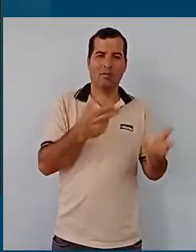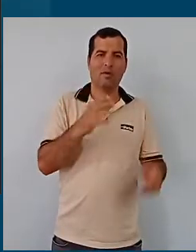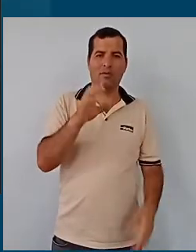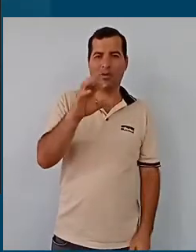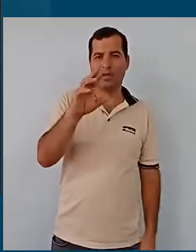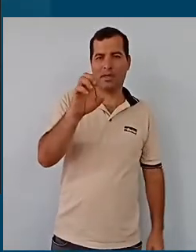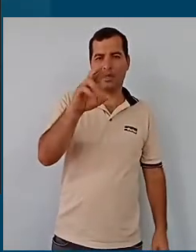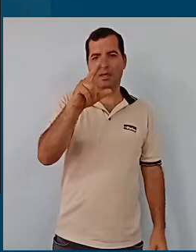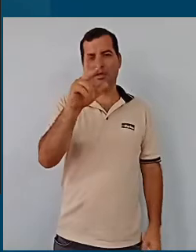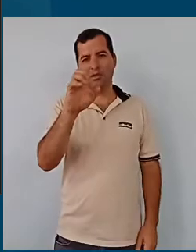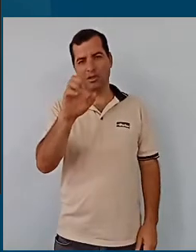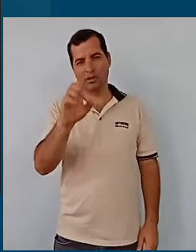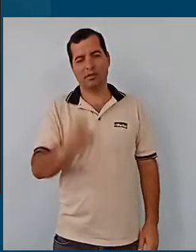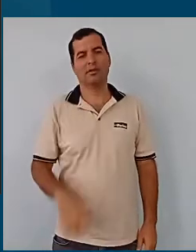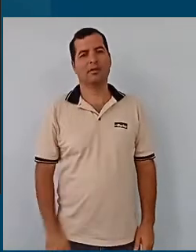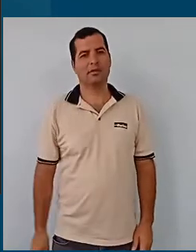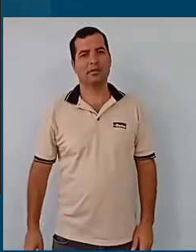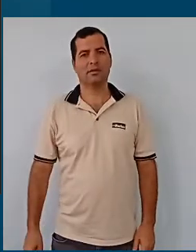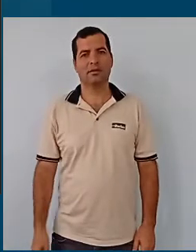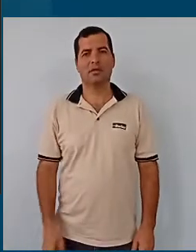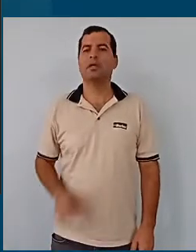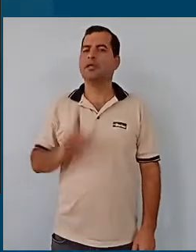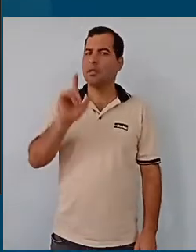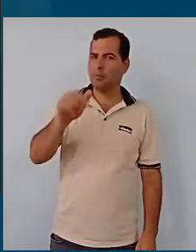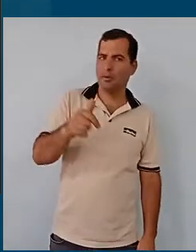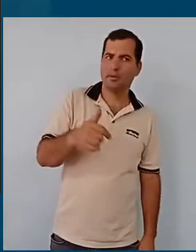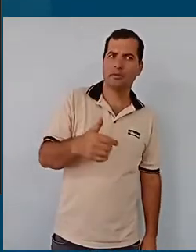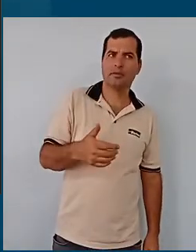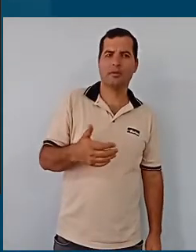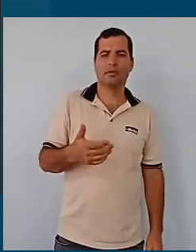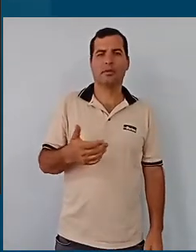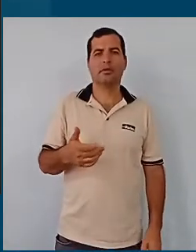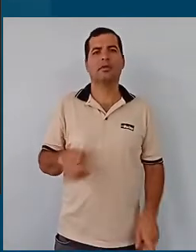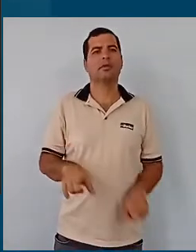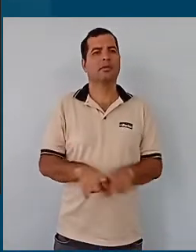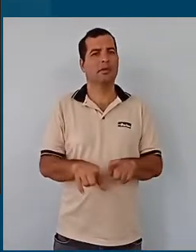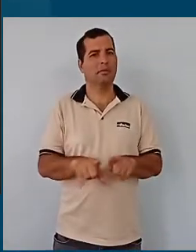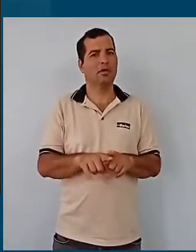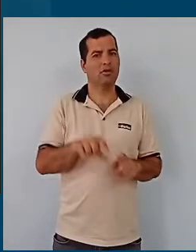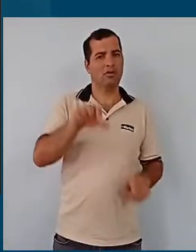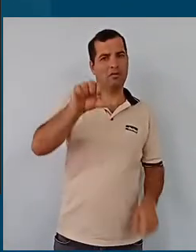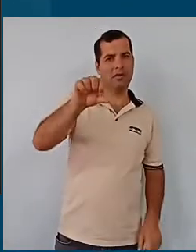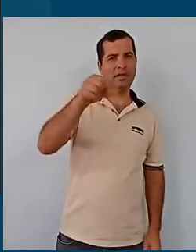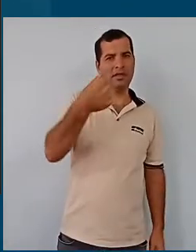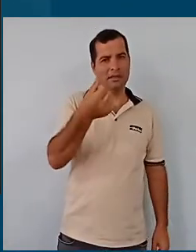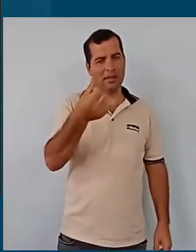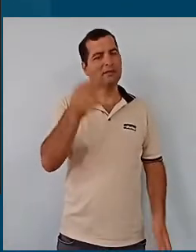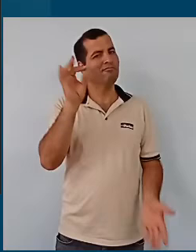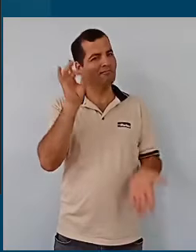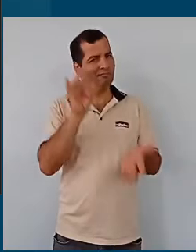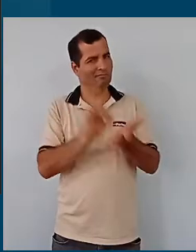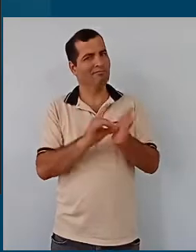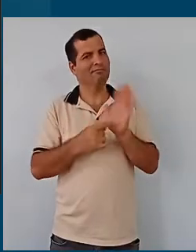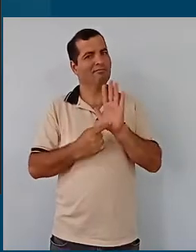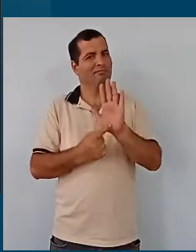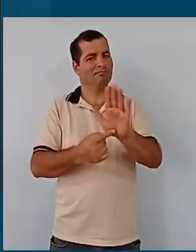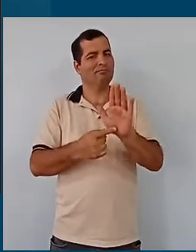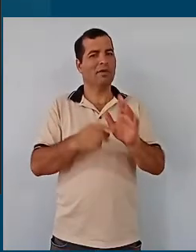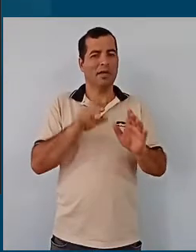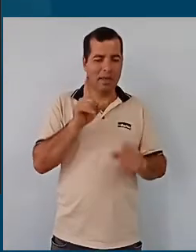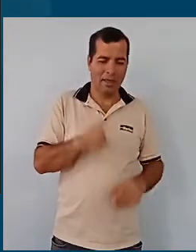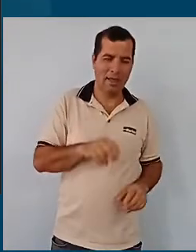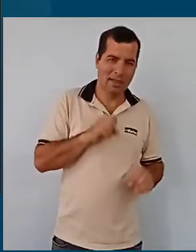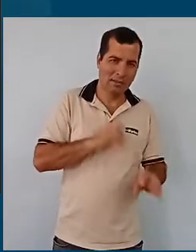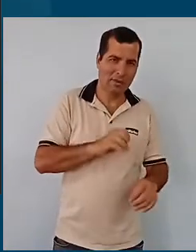pré-escolas, e mais especificamente a partir da Lei de Diretrizes e Bases da Educação Nacional, que é de 96, fica bem claro que a educação infantil